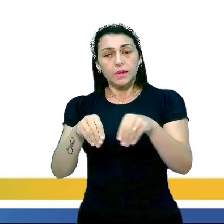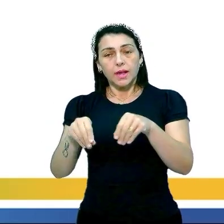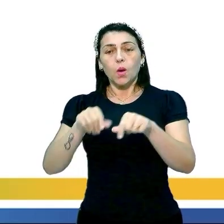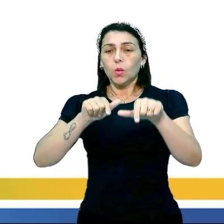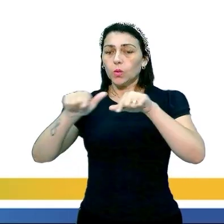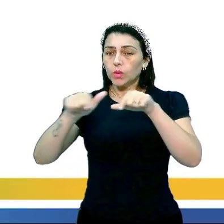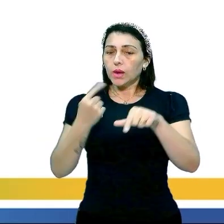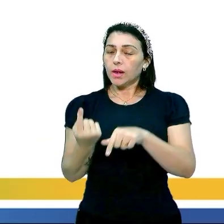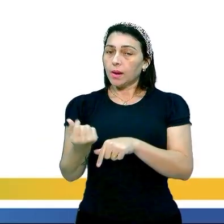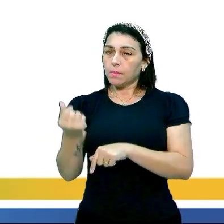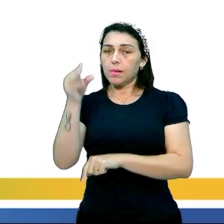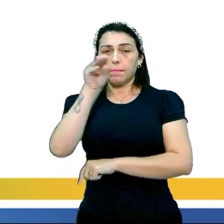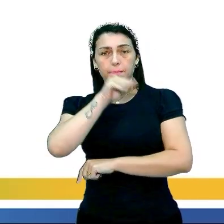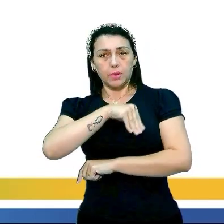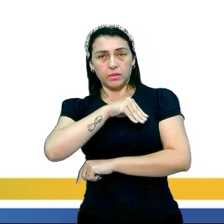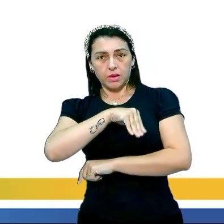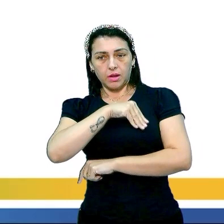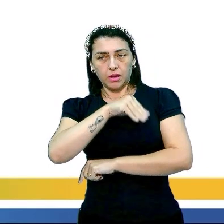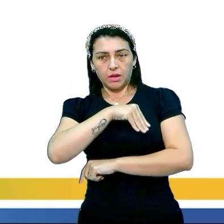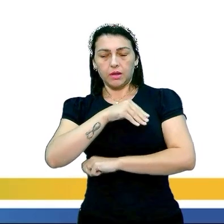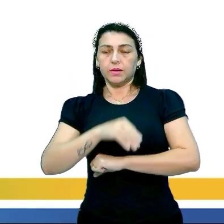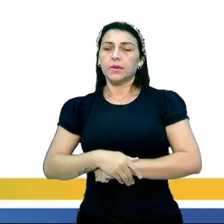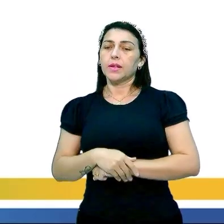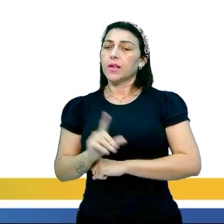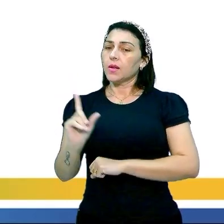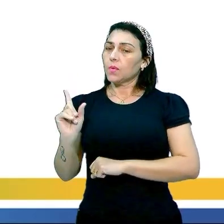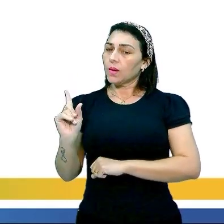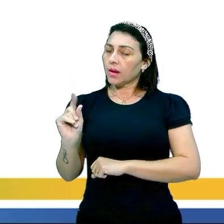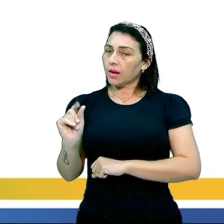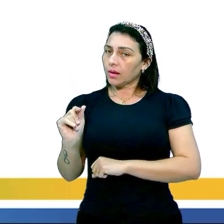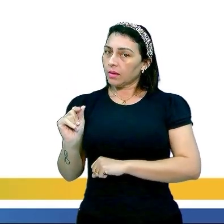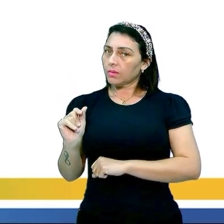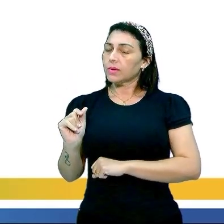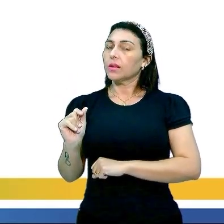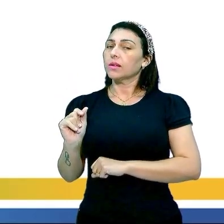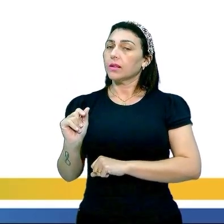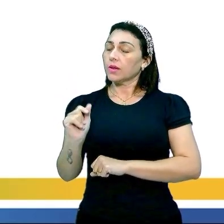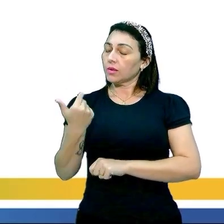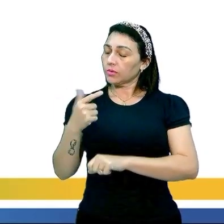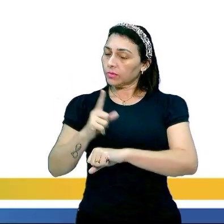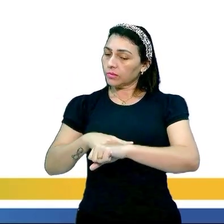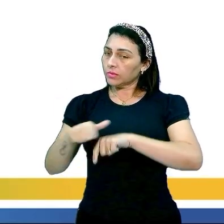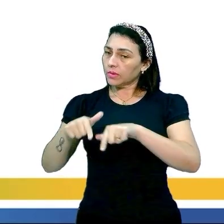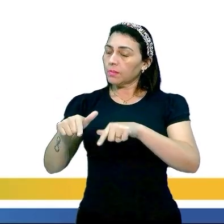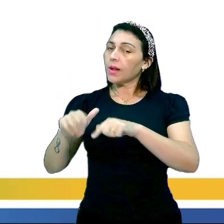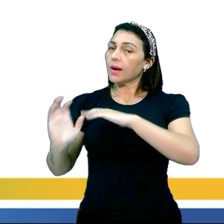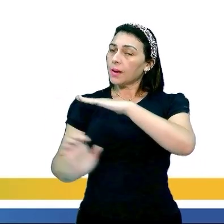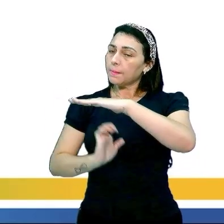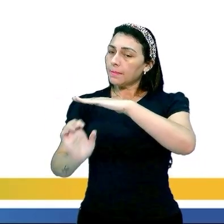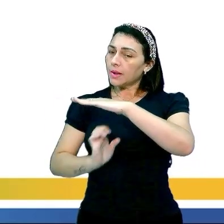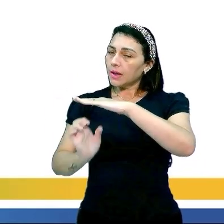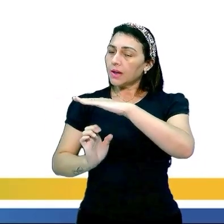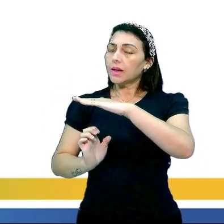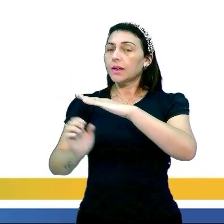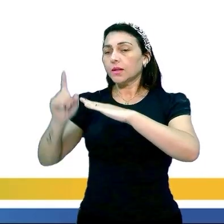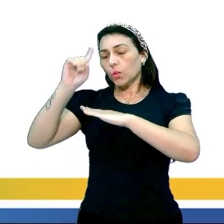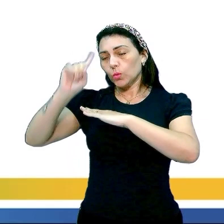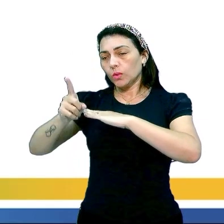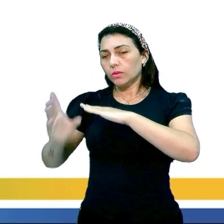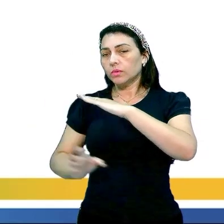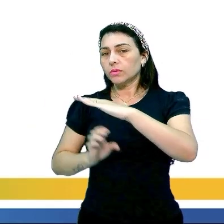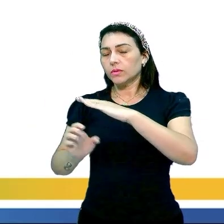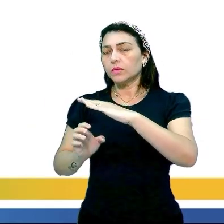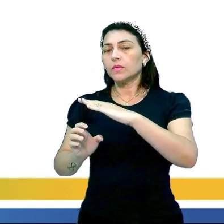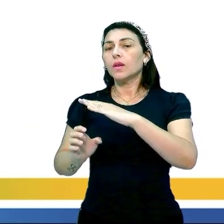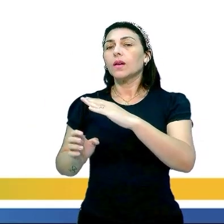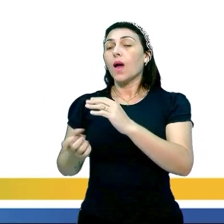O trabalho ele é remunerado pelo salário. Eu deixo as minhas horas de trabalho na empresa. O empresário ele vai